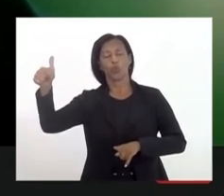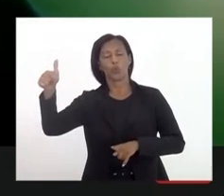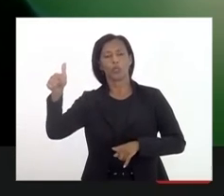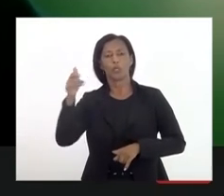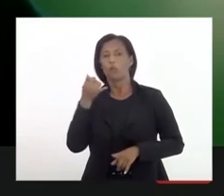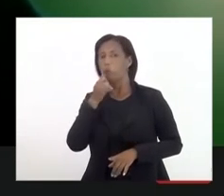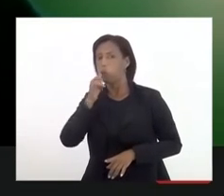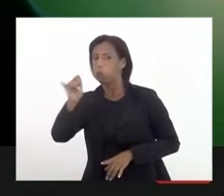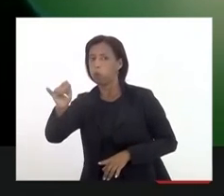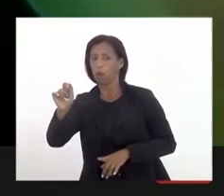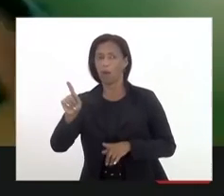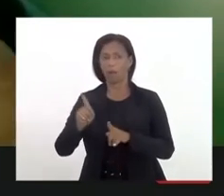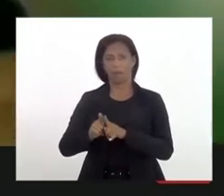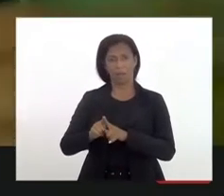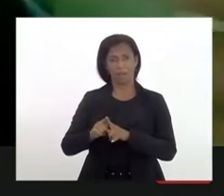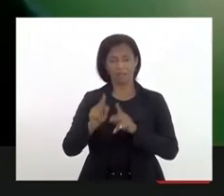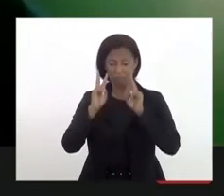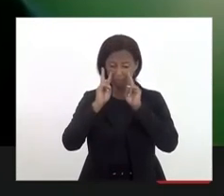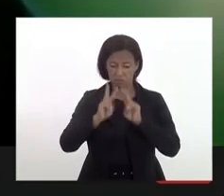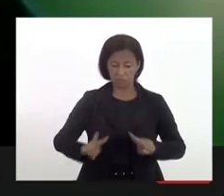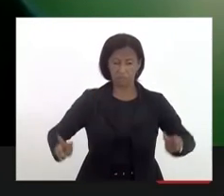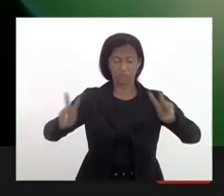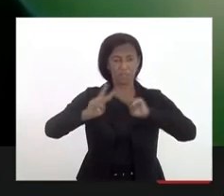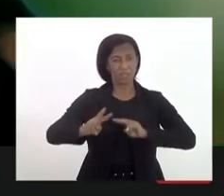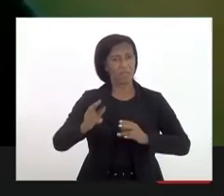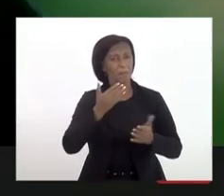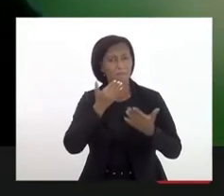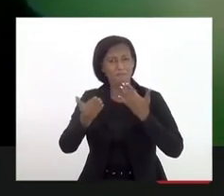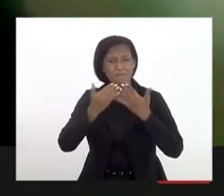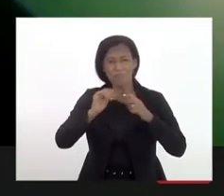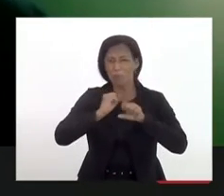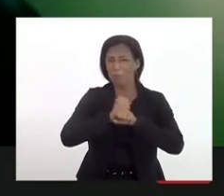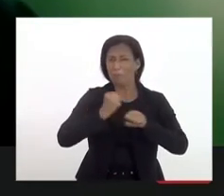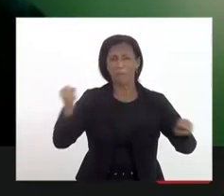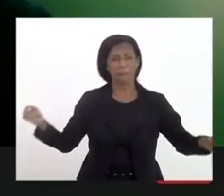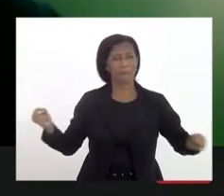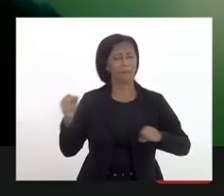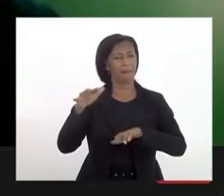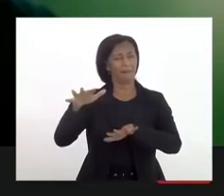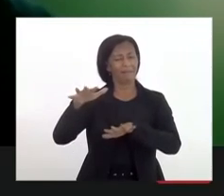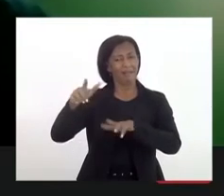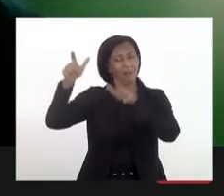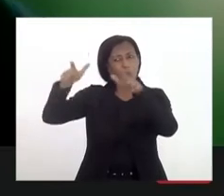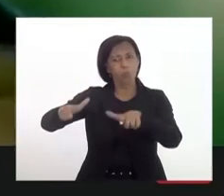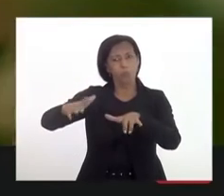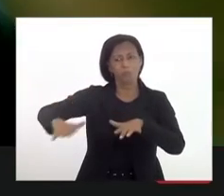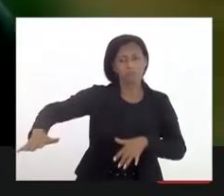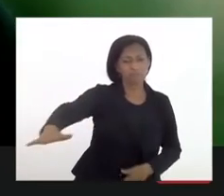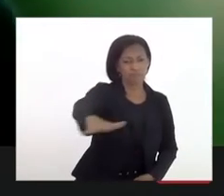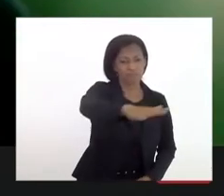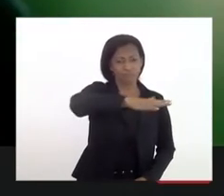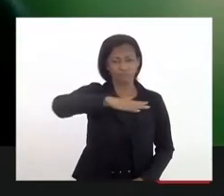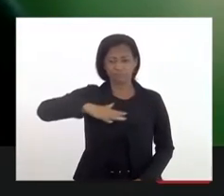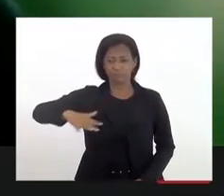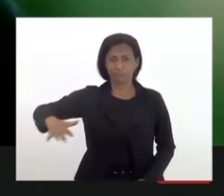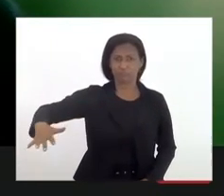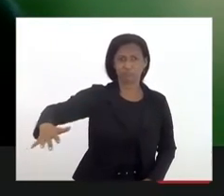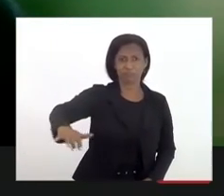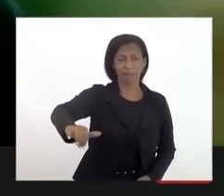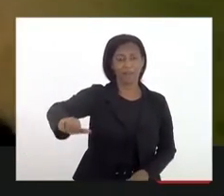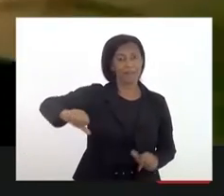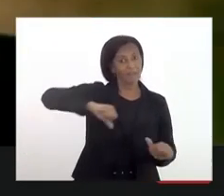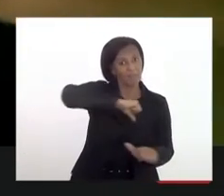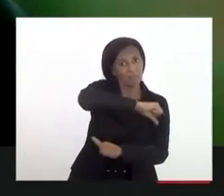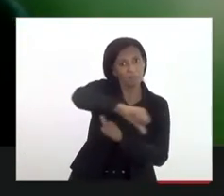Então, quer dizer, do ponto de vista de termoelétrica, você tem uma demanda enorme ali em cima daquela região e que vai beneficiar